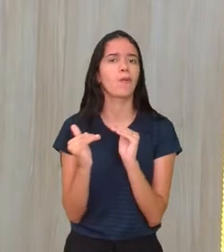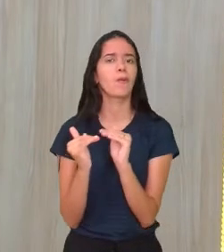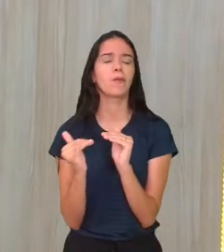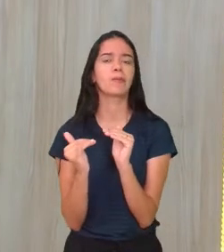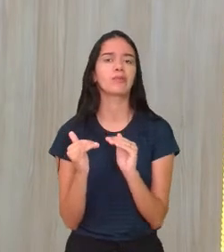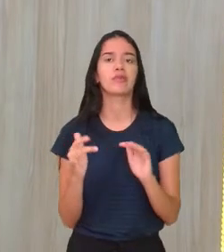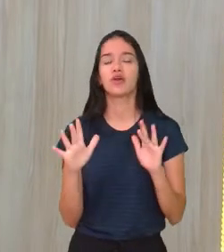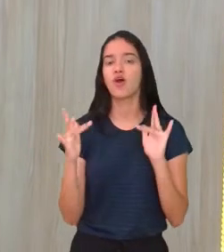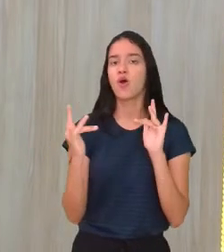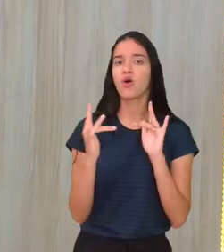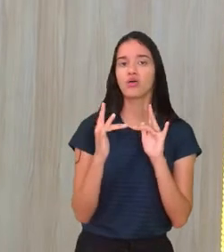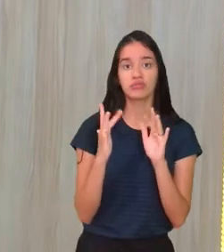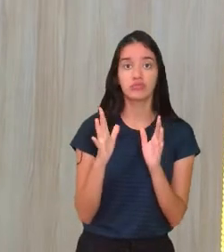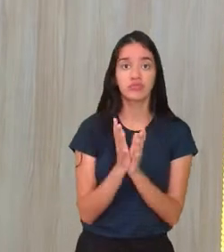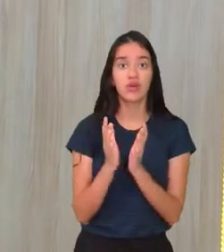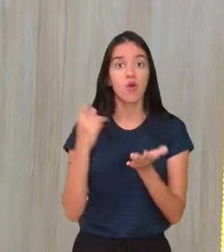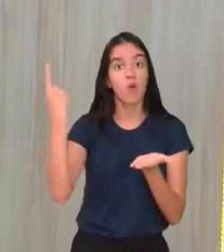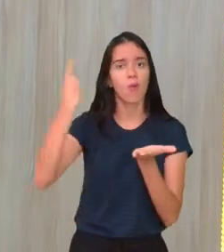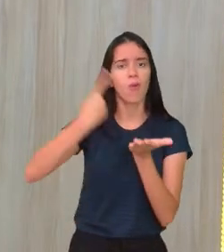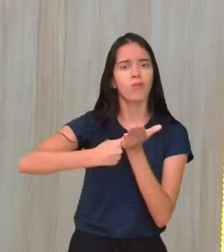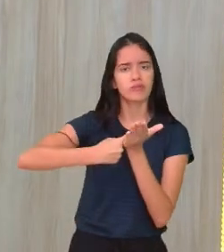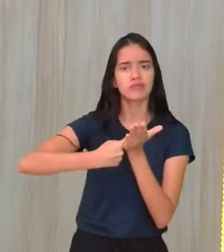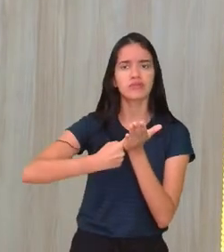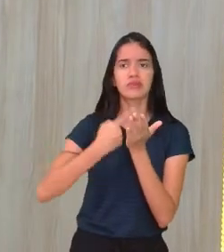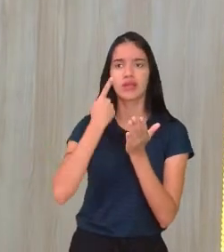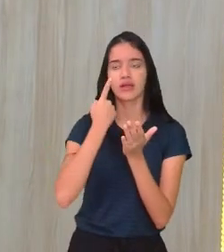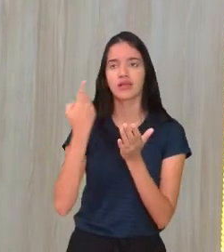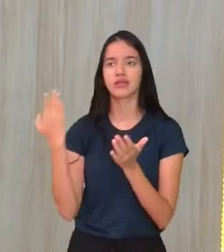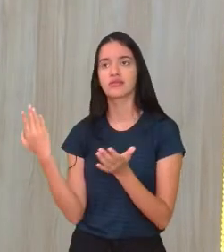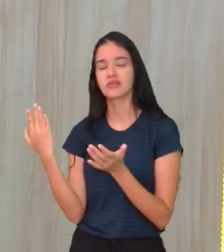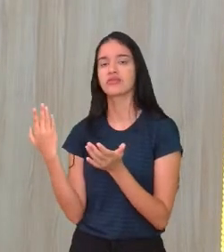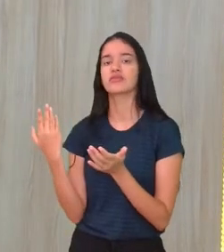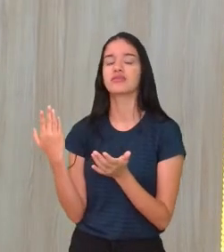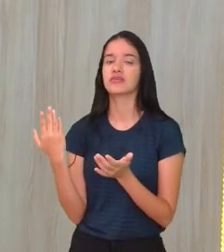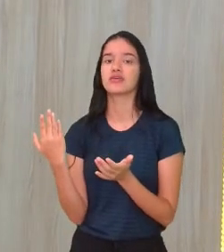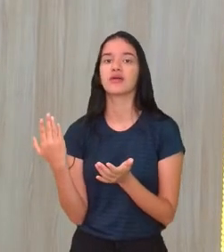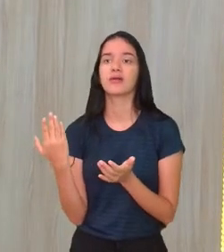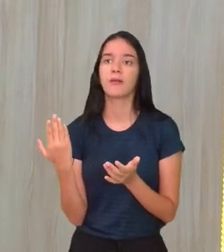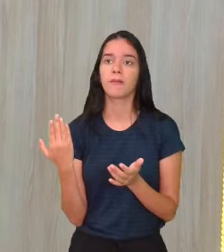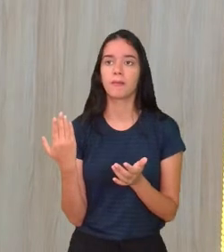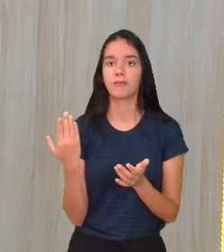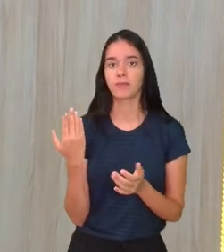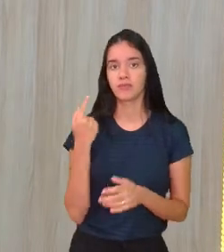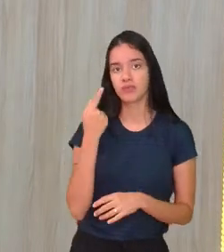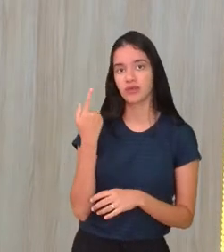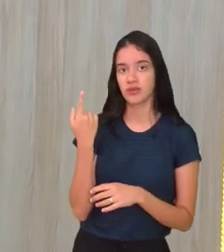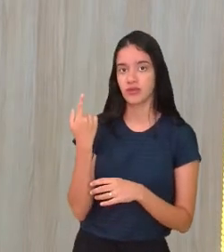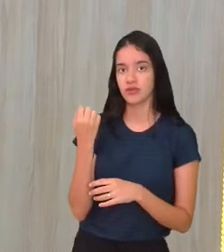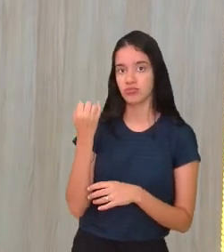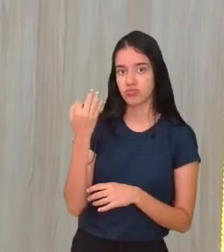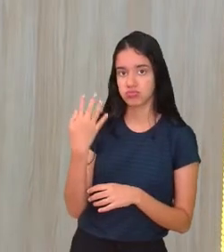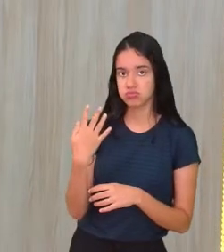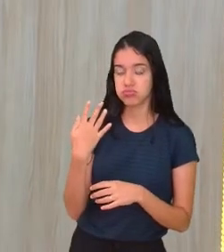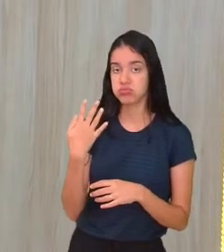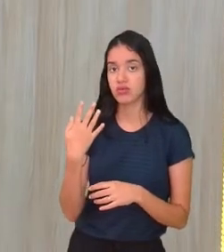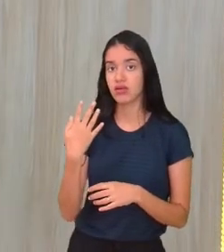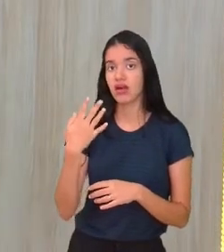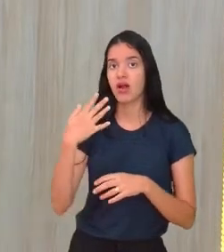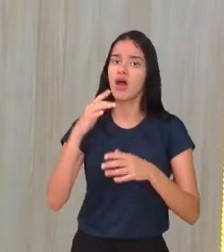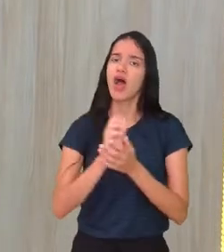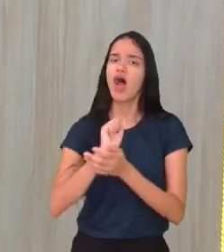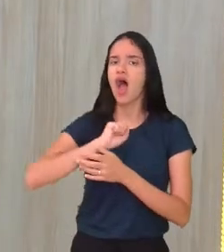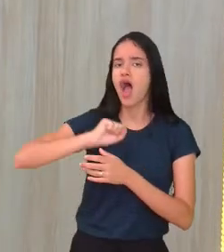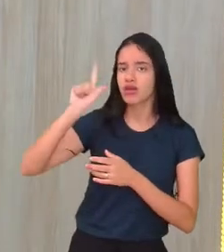calça jeans com a blusa rosa, a calça jeans com a blusa azul, com a blusa verde e com a blusa